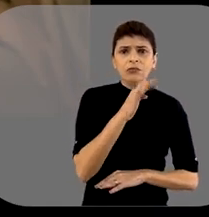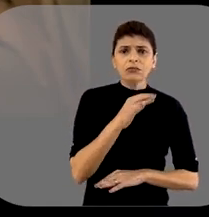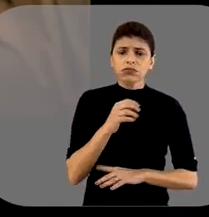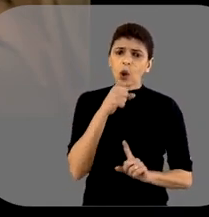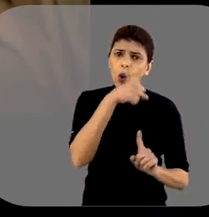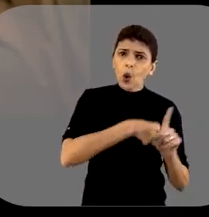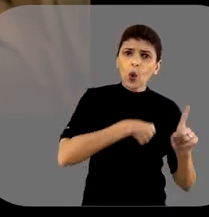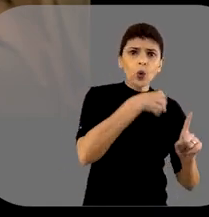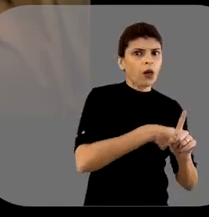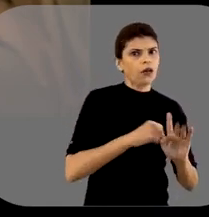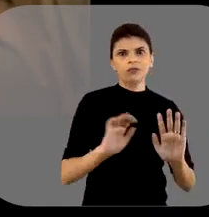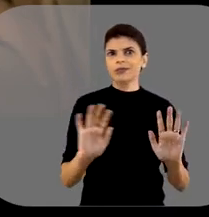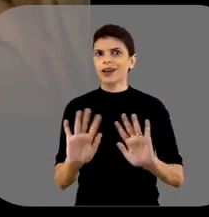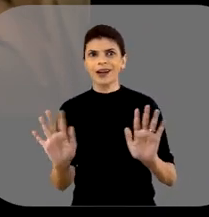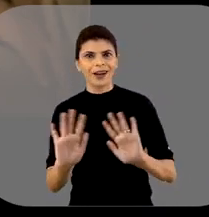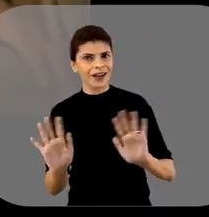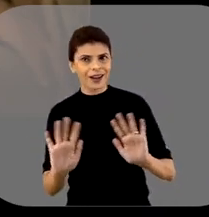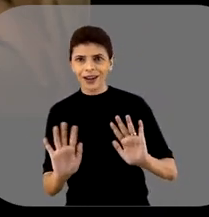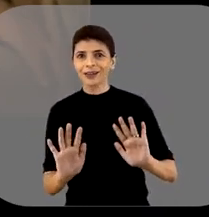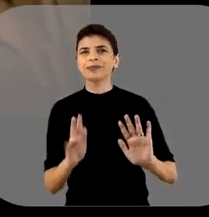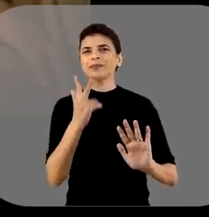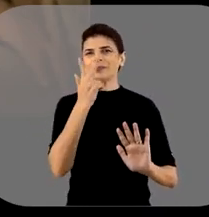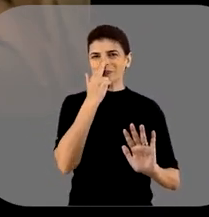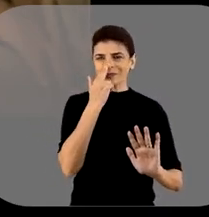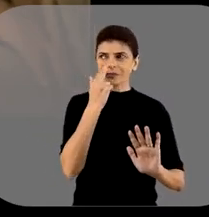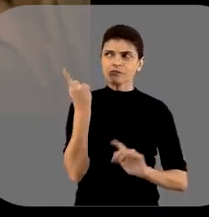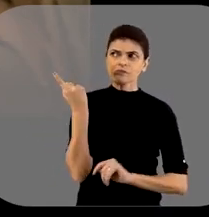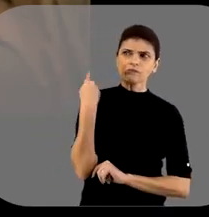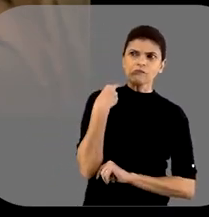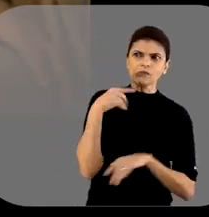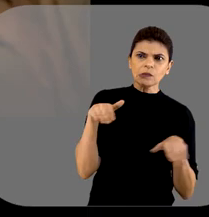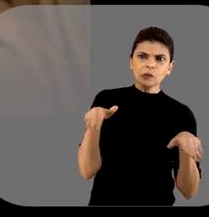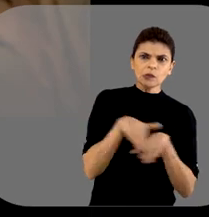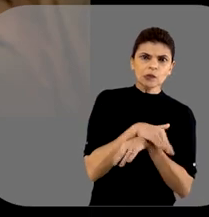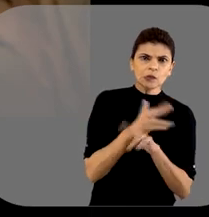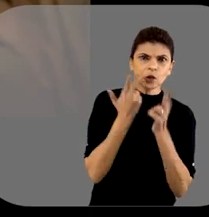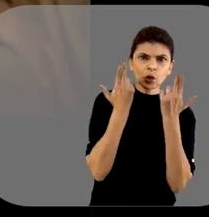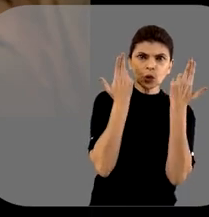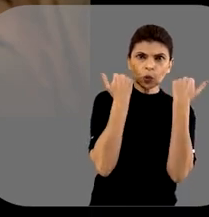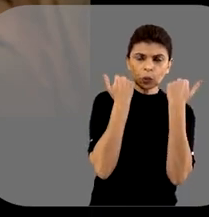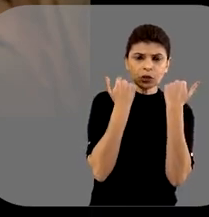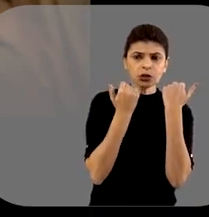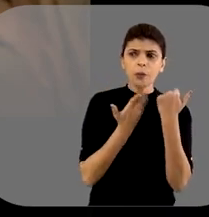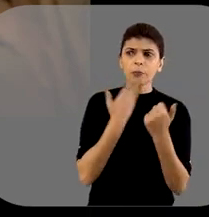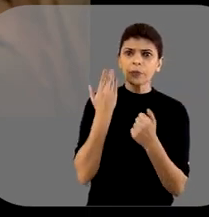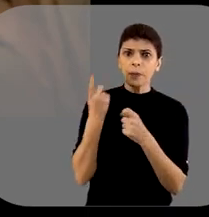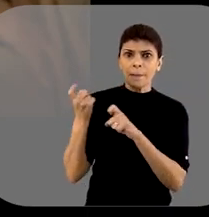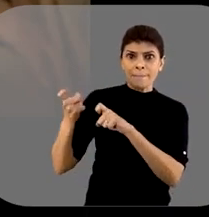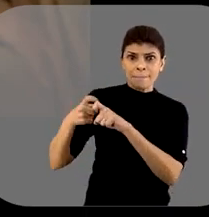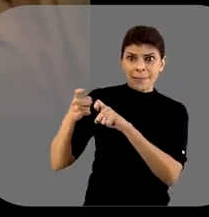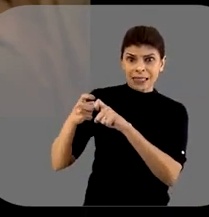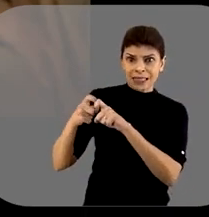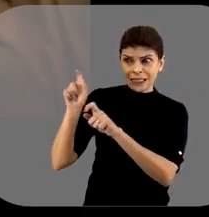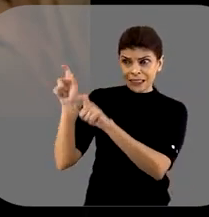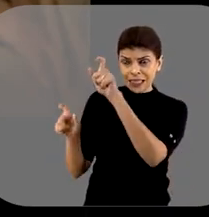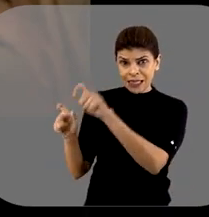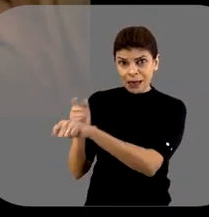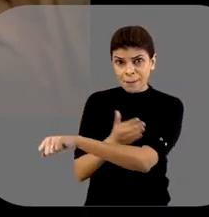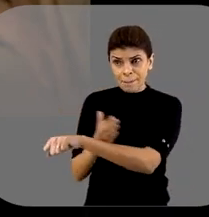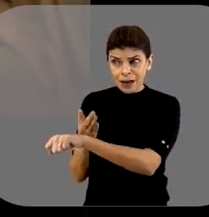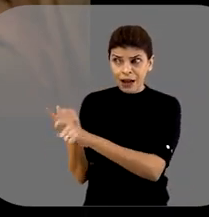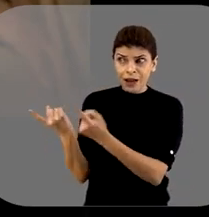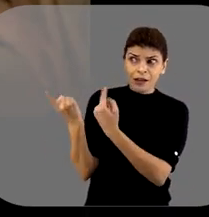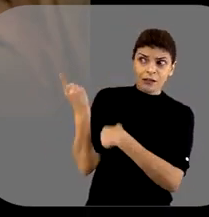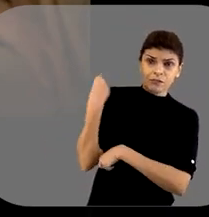lutar. E não é isso. Mesmo quando ele parece estar submetido aos valores da medicina branca e